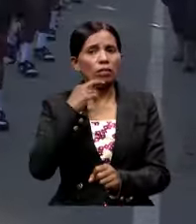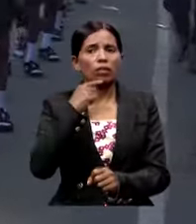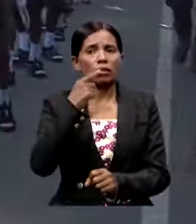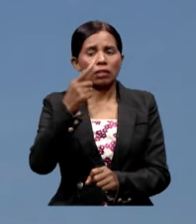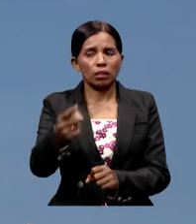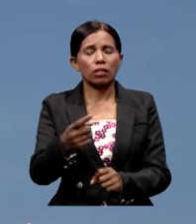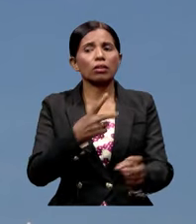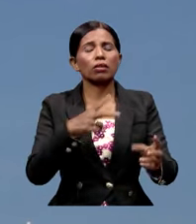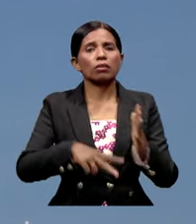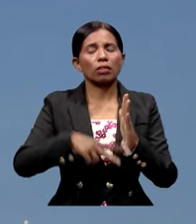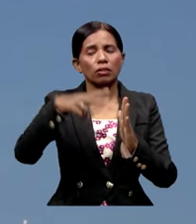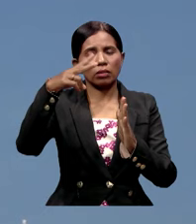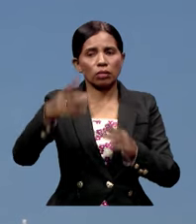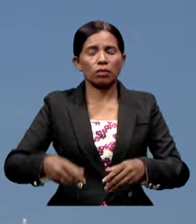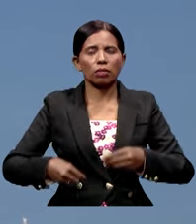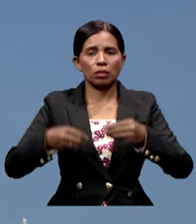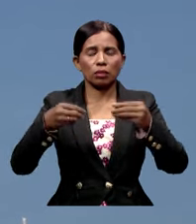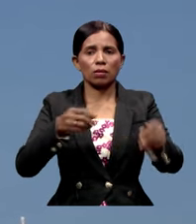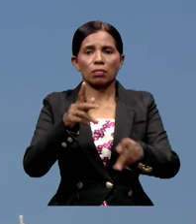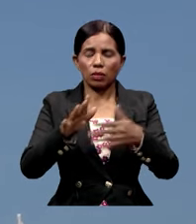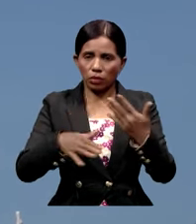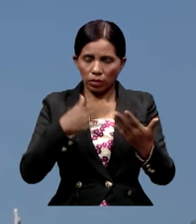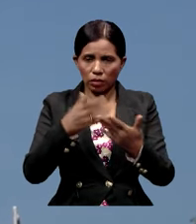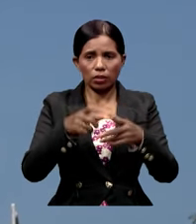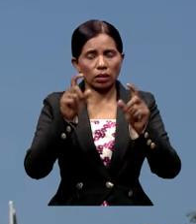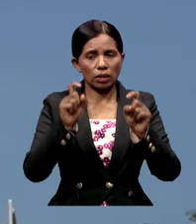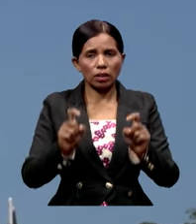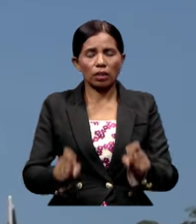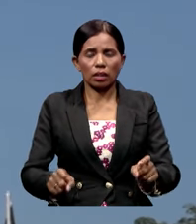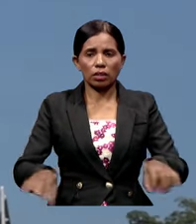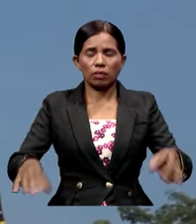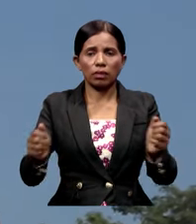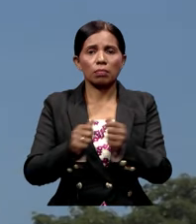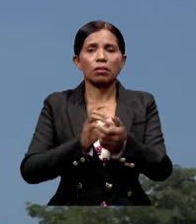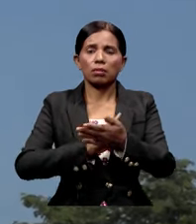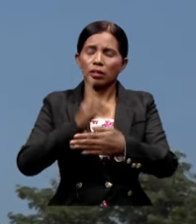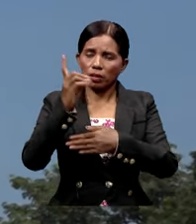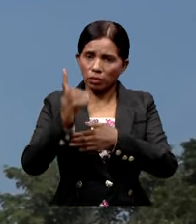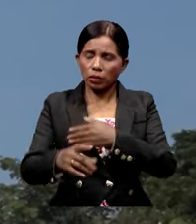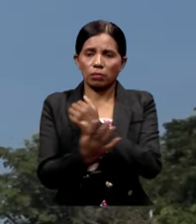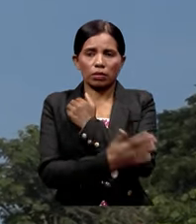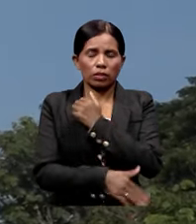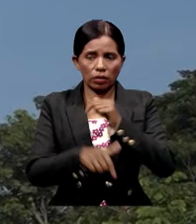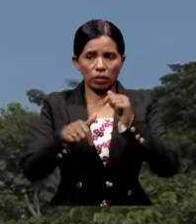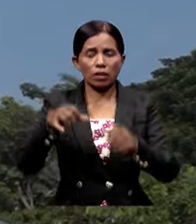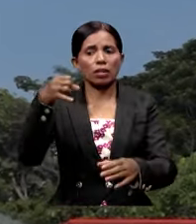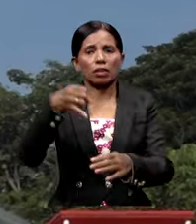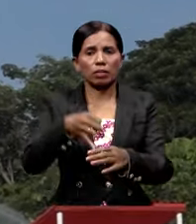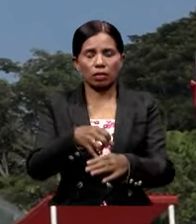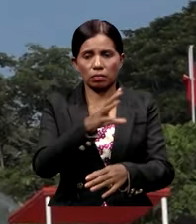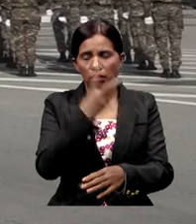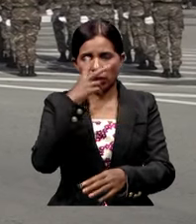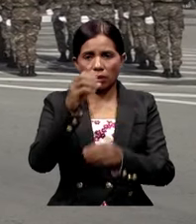ato valoriza no fo honra ba Herói Sira, tem que luta makas ba desenvolvimento país niang, inclui luta ba